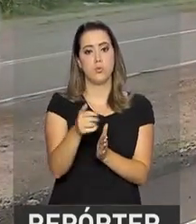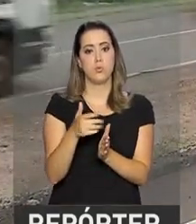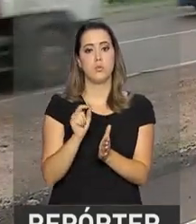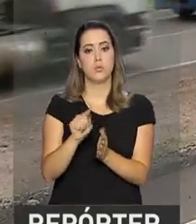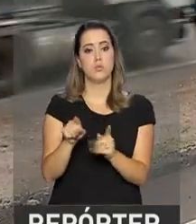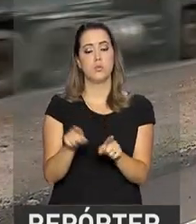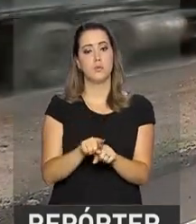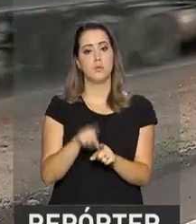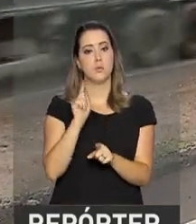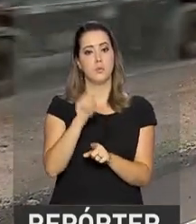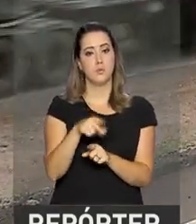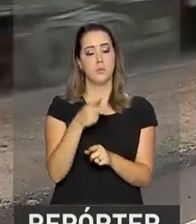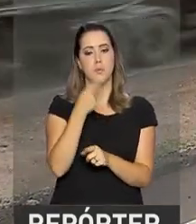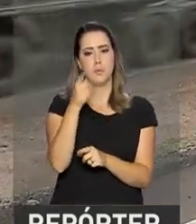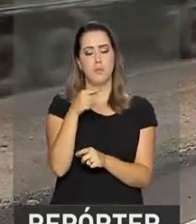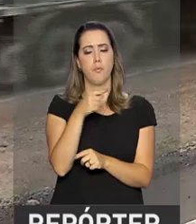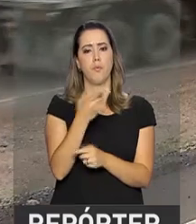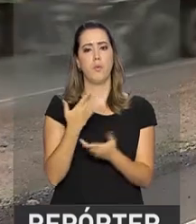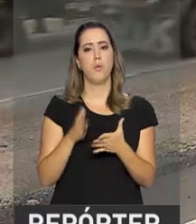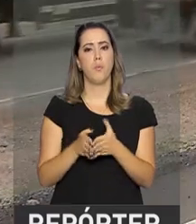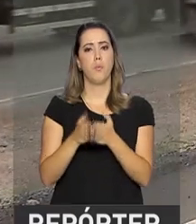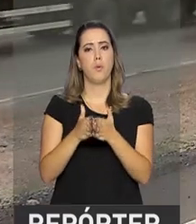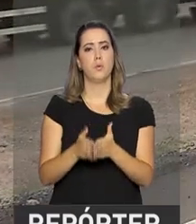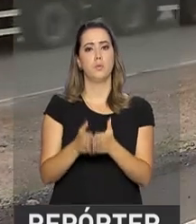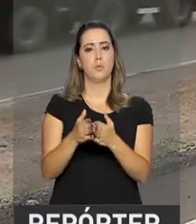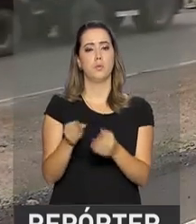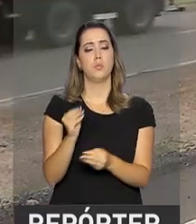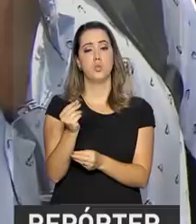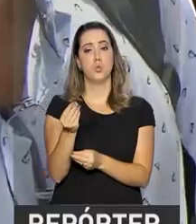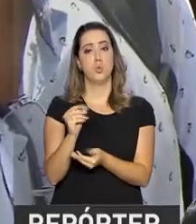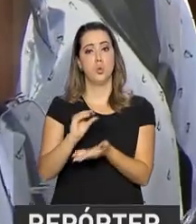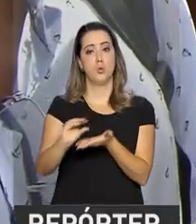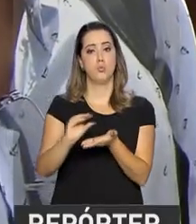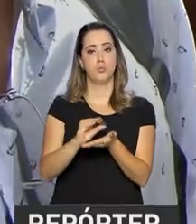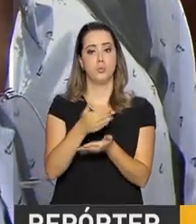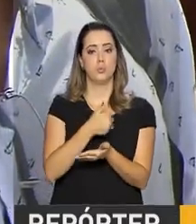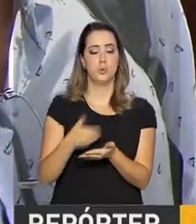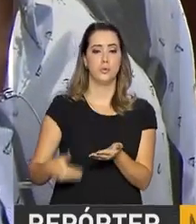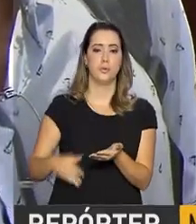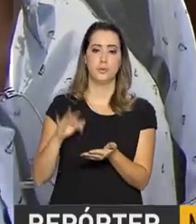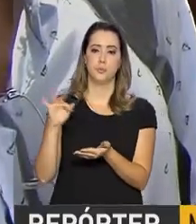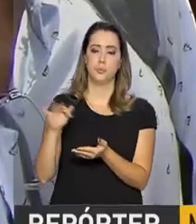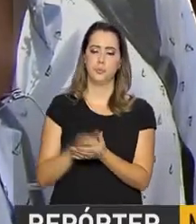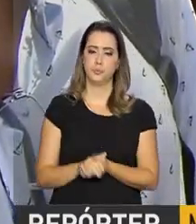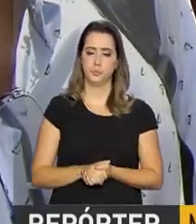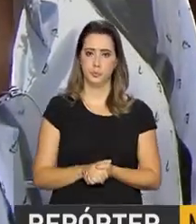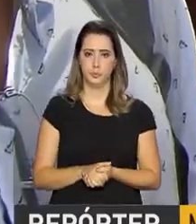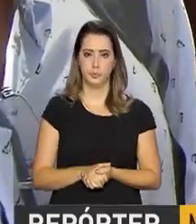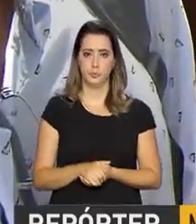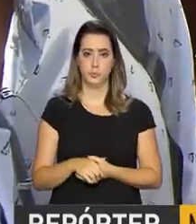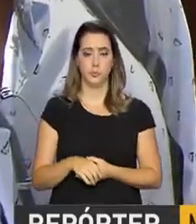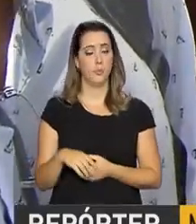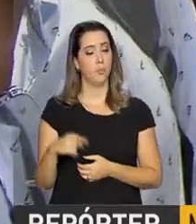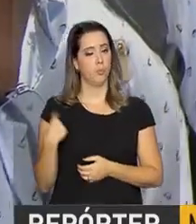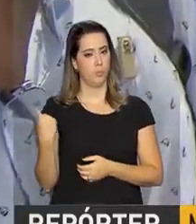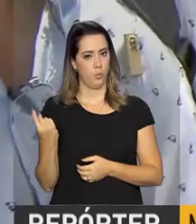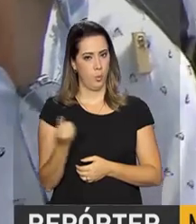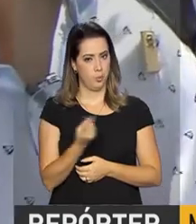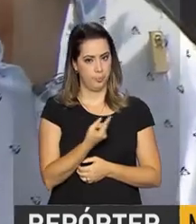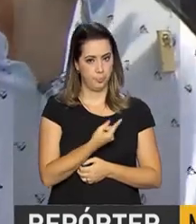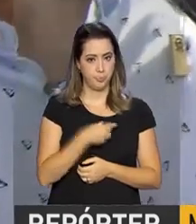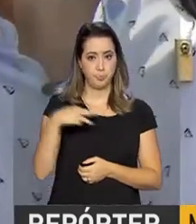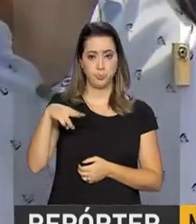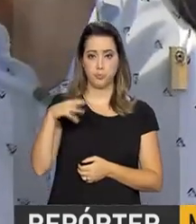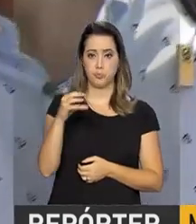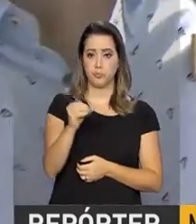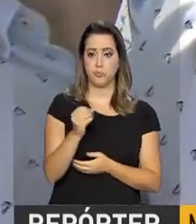O porto também está passando por investimentos do governo federal. Em março, agora, nós estaremos aqui